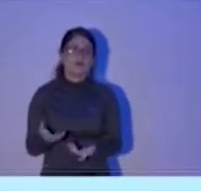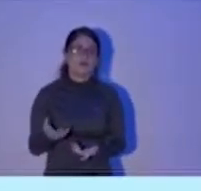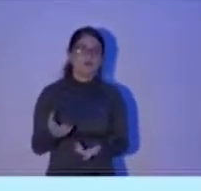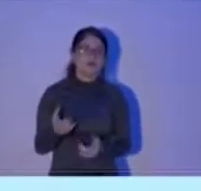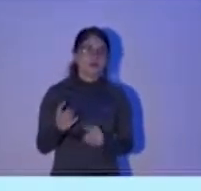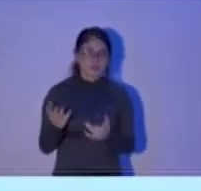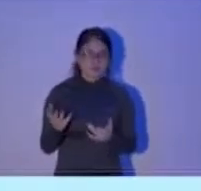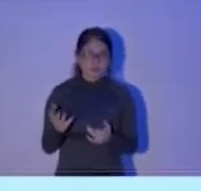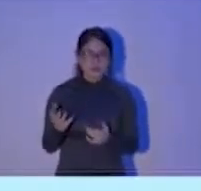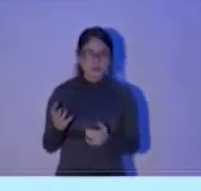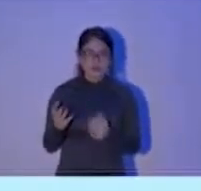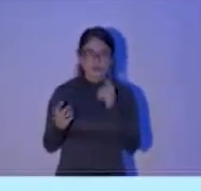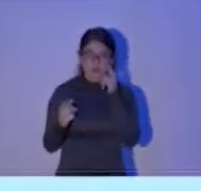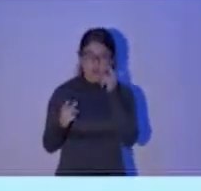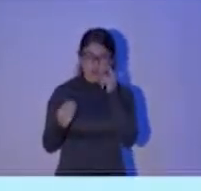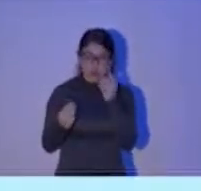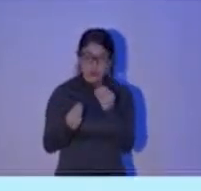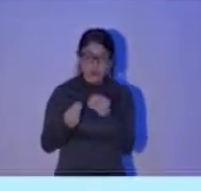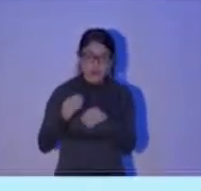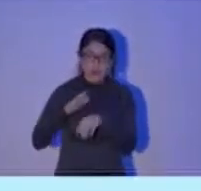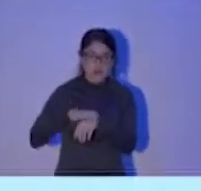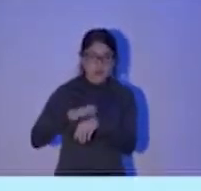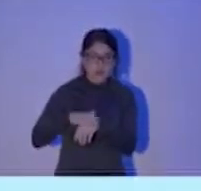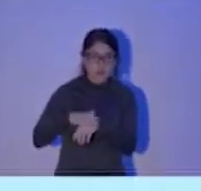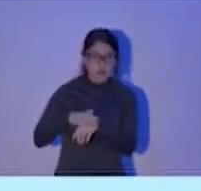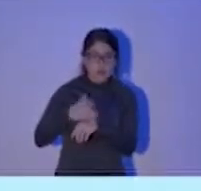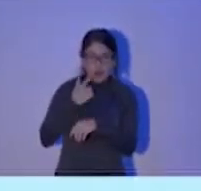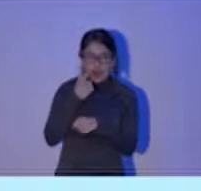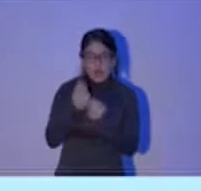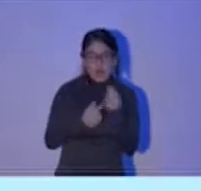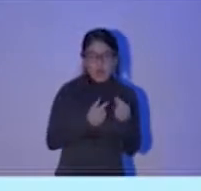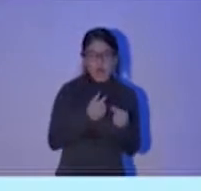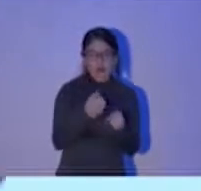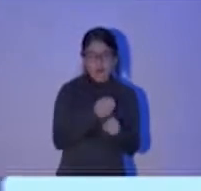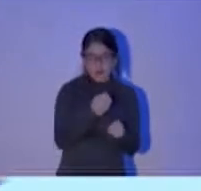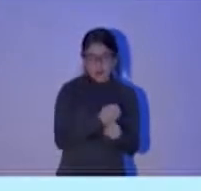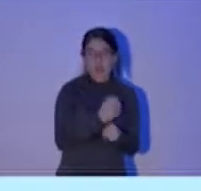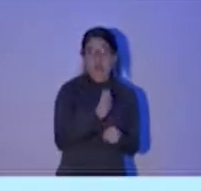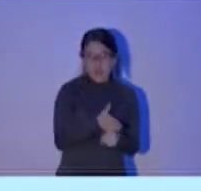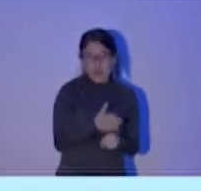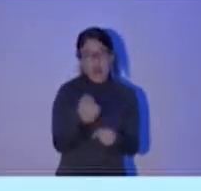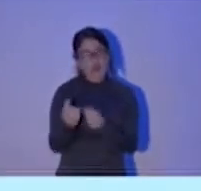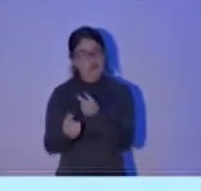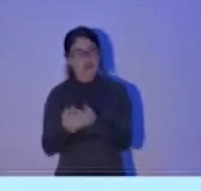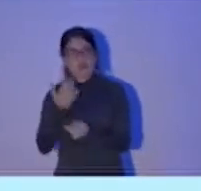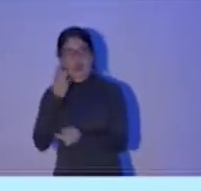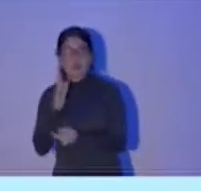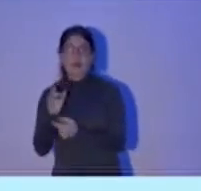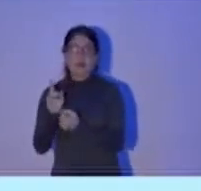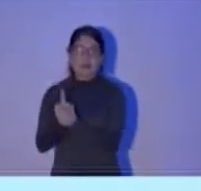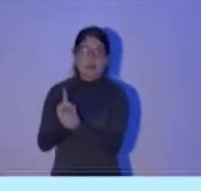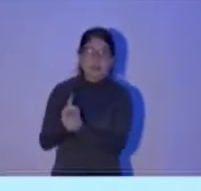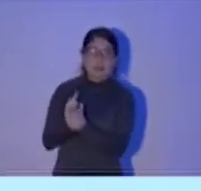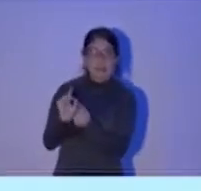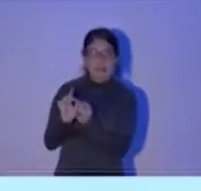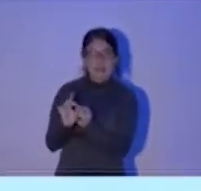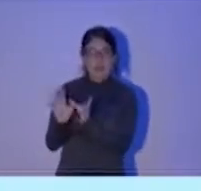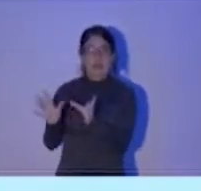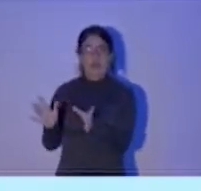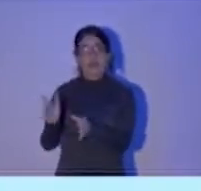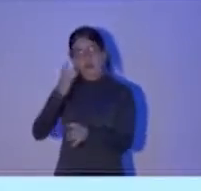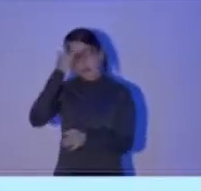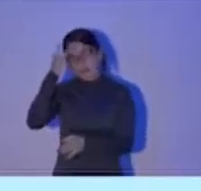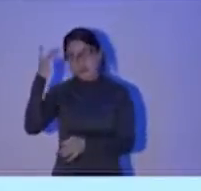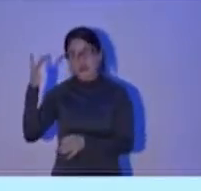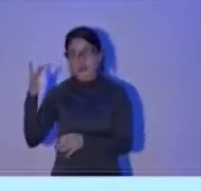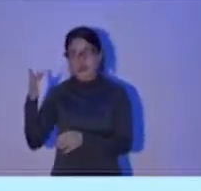que hora eu não construo as creches, não consigo concluir, hora não sei nem se elas estão funcionando e se estão disponíveis à população. Então,